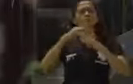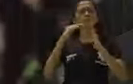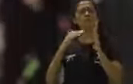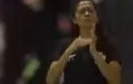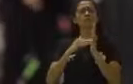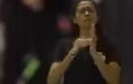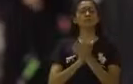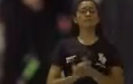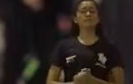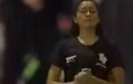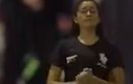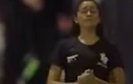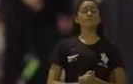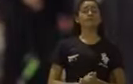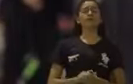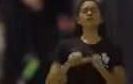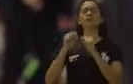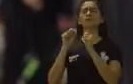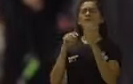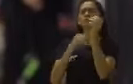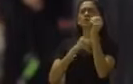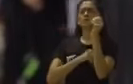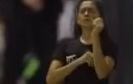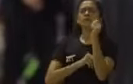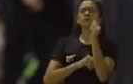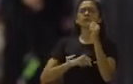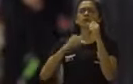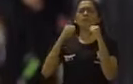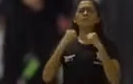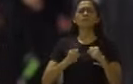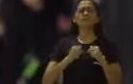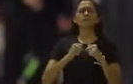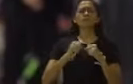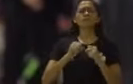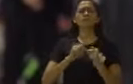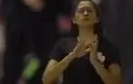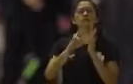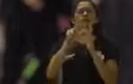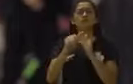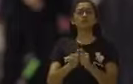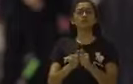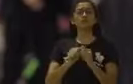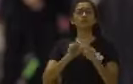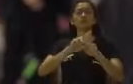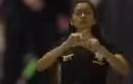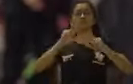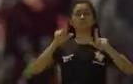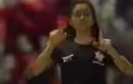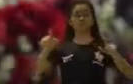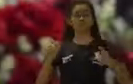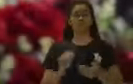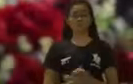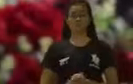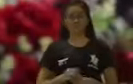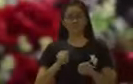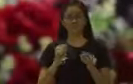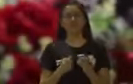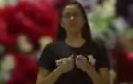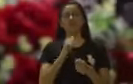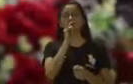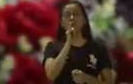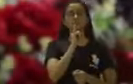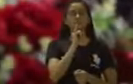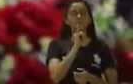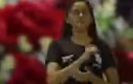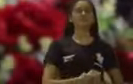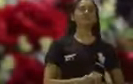segredo para que eu possa poder todas as coisas em Cristo? Então eu vou te dar o exemplo do próprio